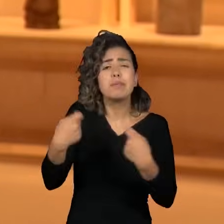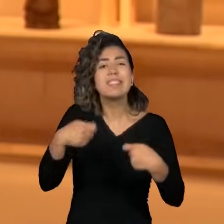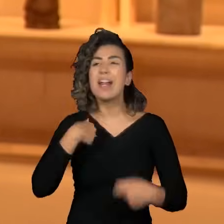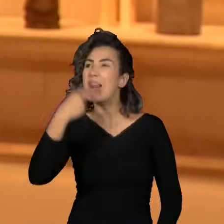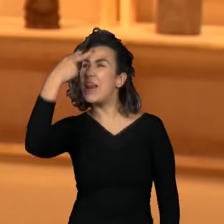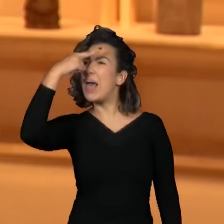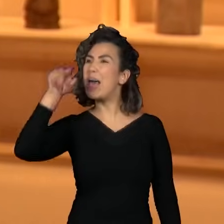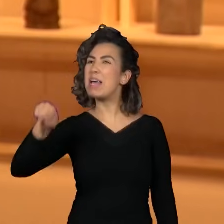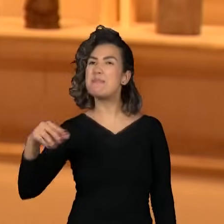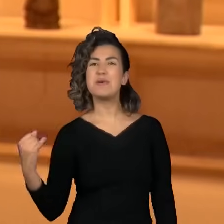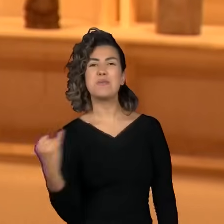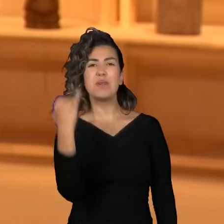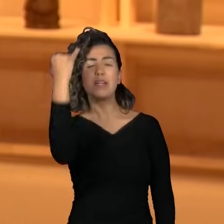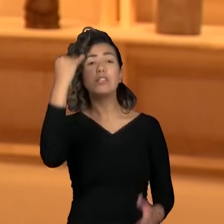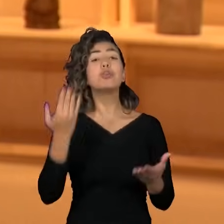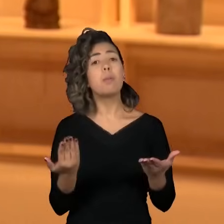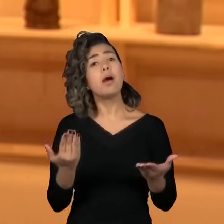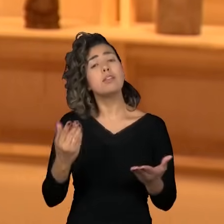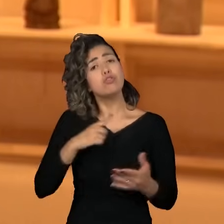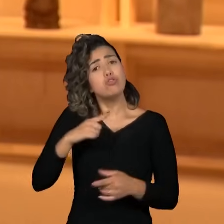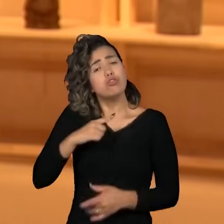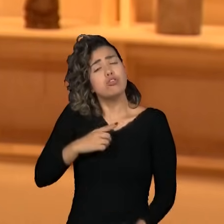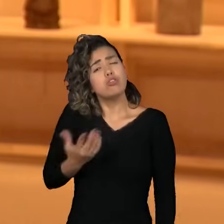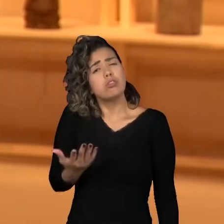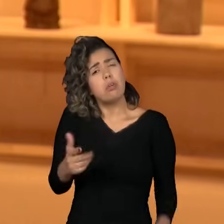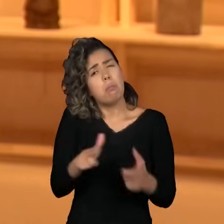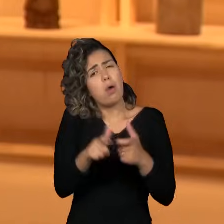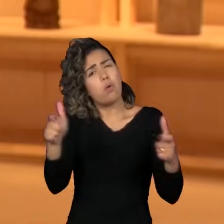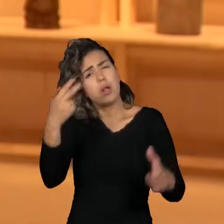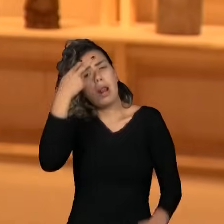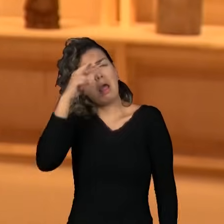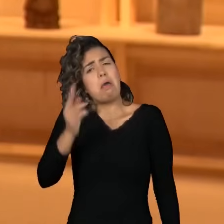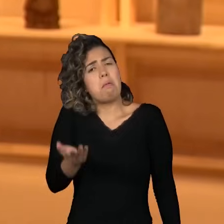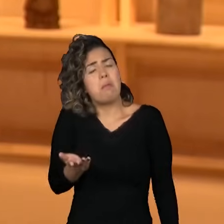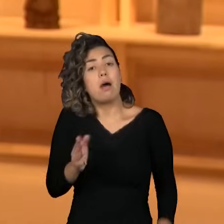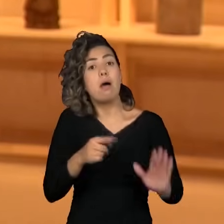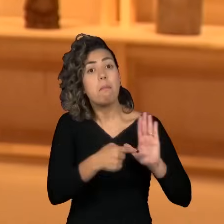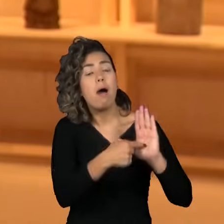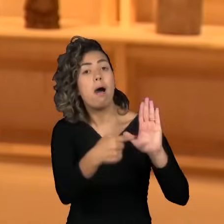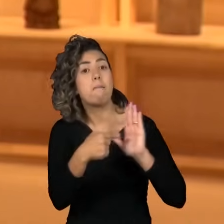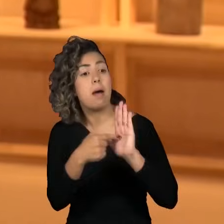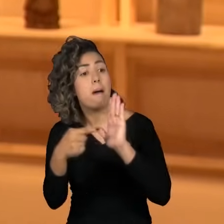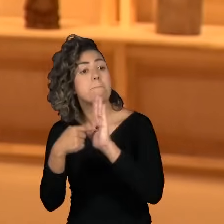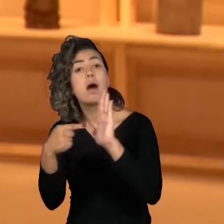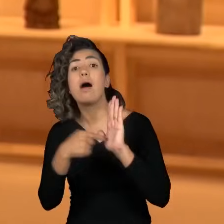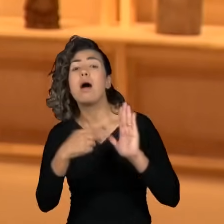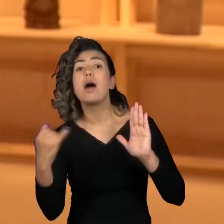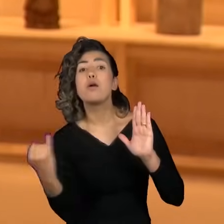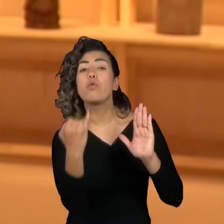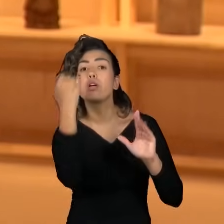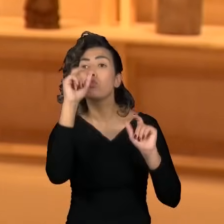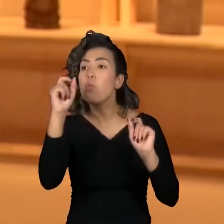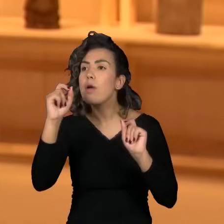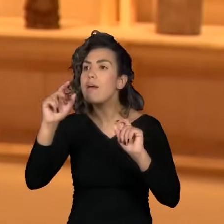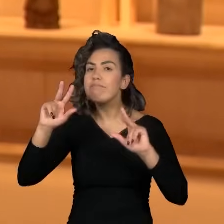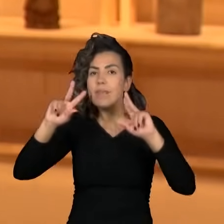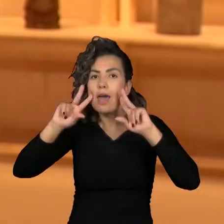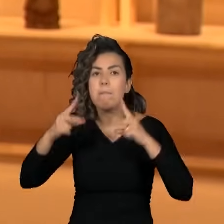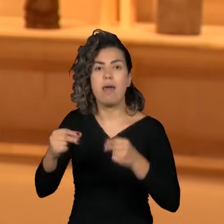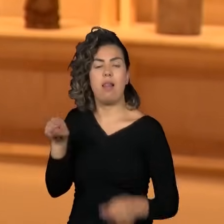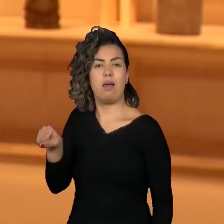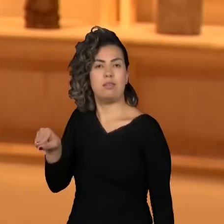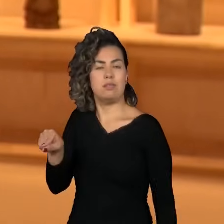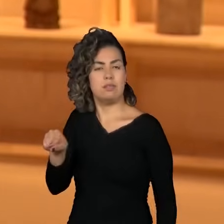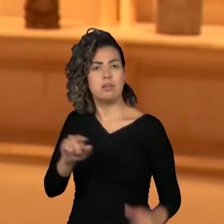esses gestos de preservação já estão acontecendo. Eu acho que a exposição tem um papel fundamental de reconhecimento de